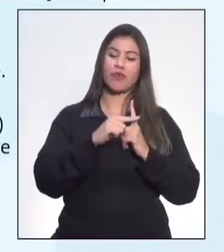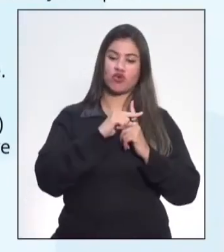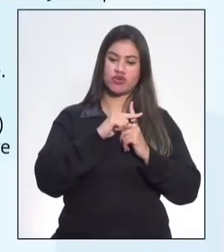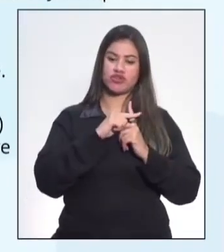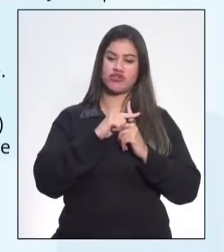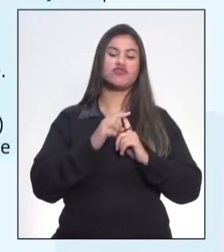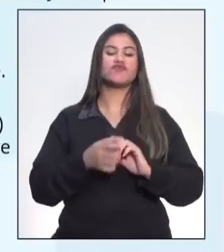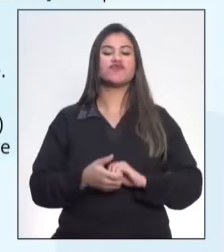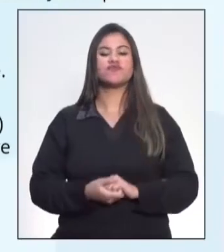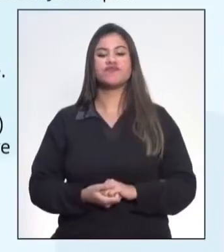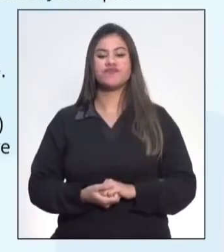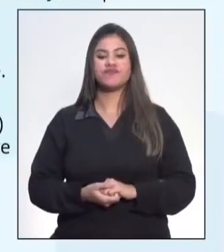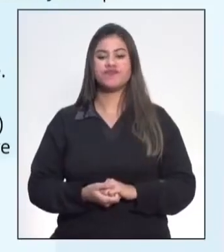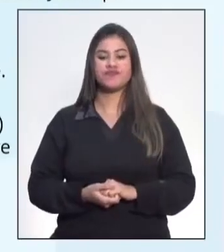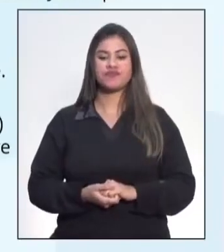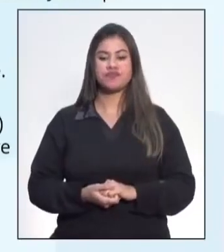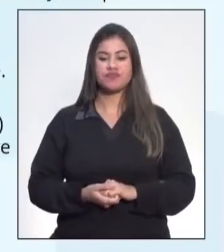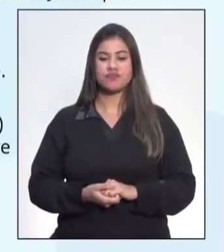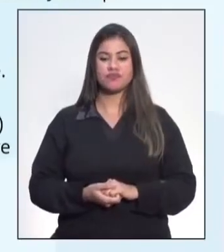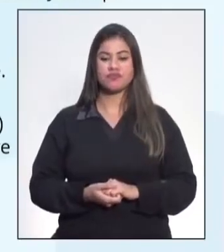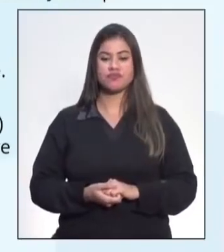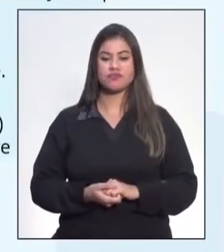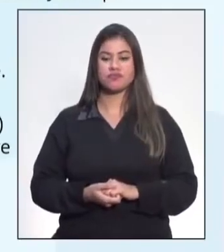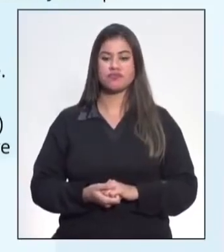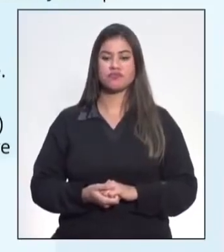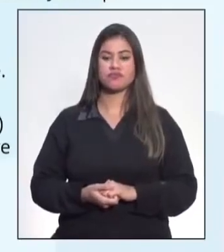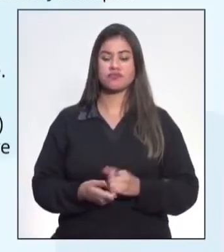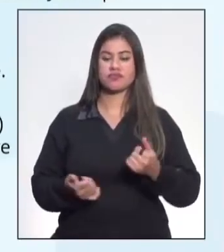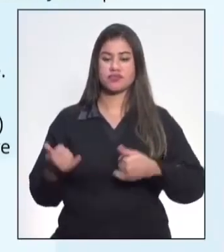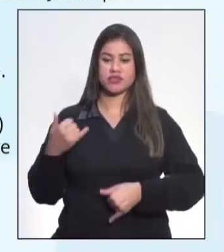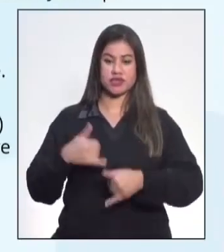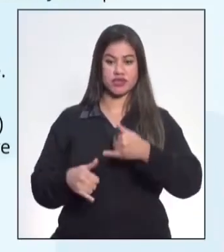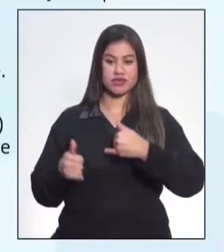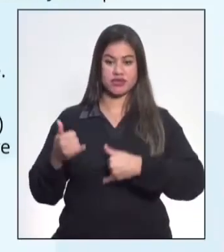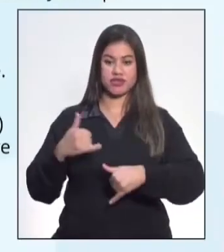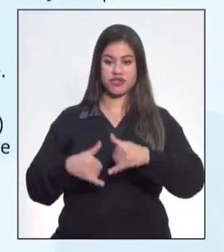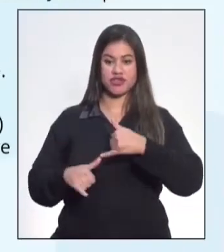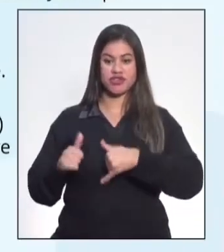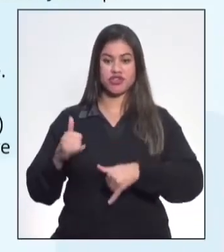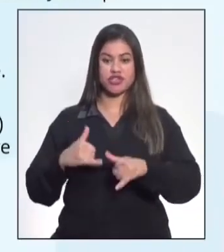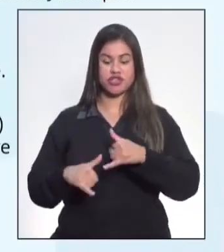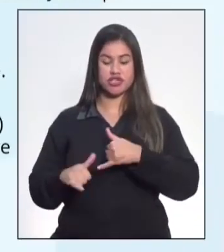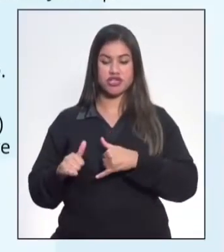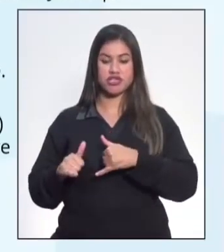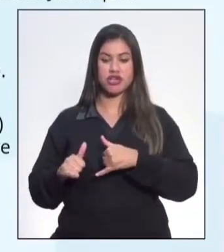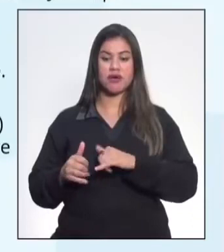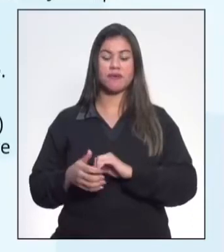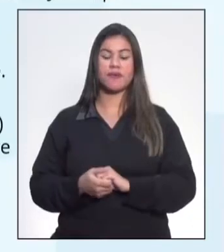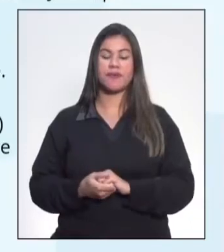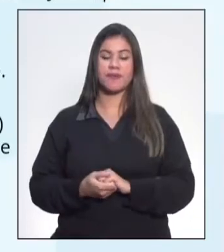positivo, perfeito? E a energia,